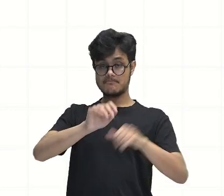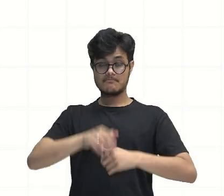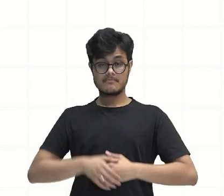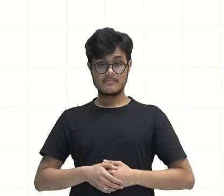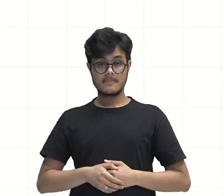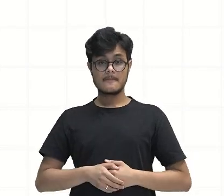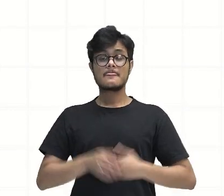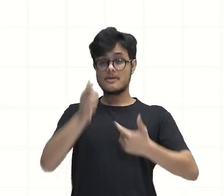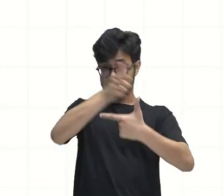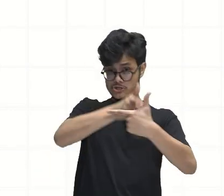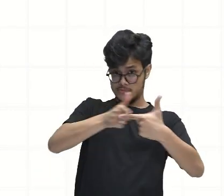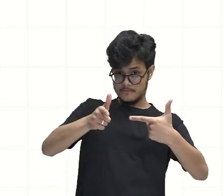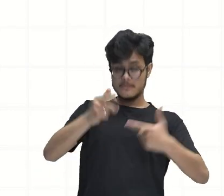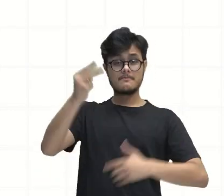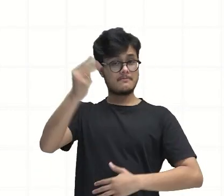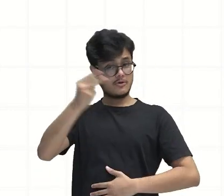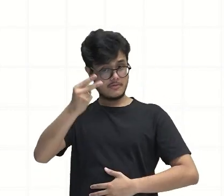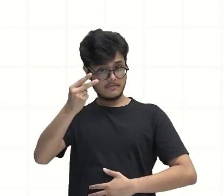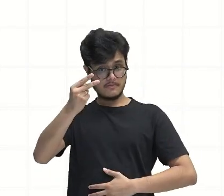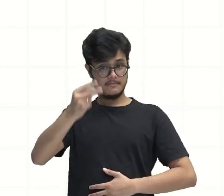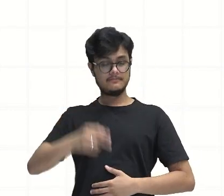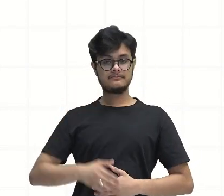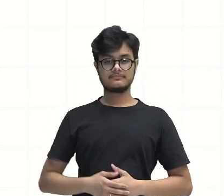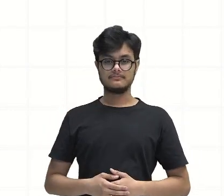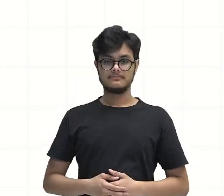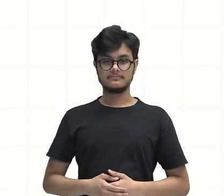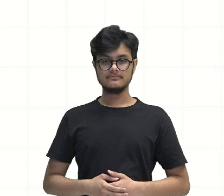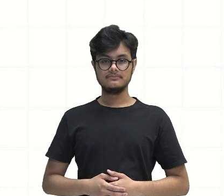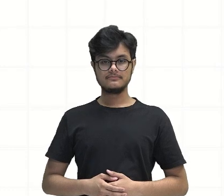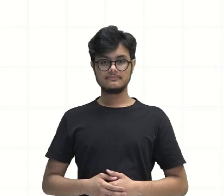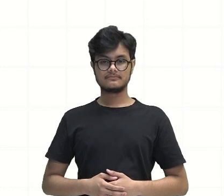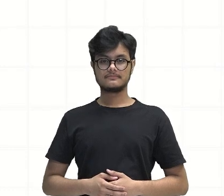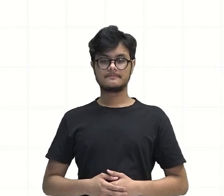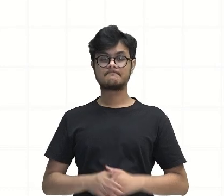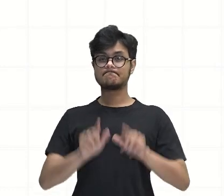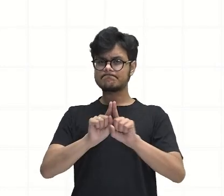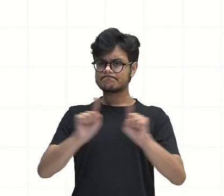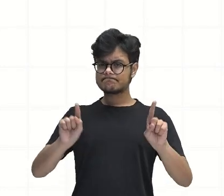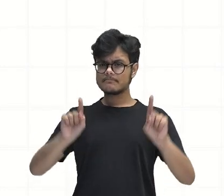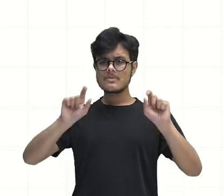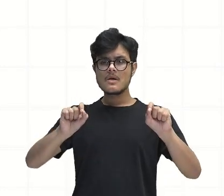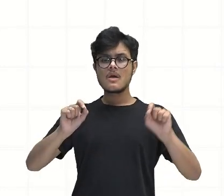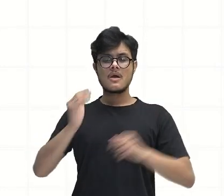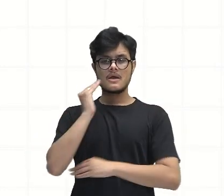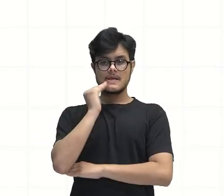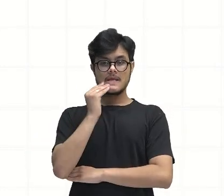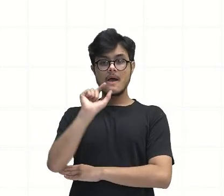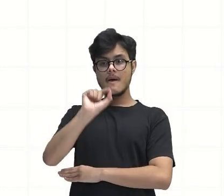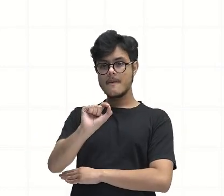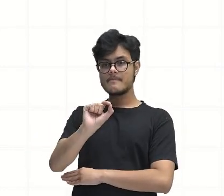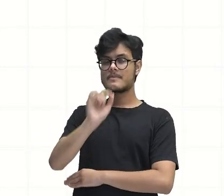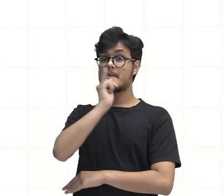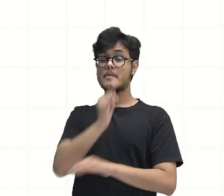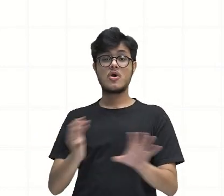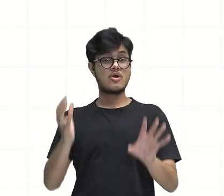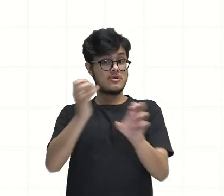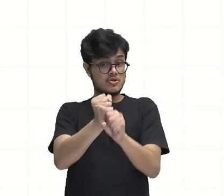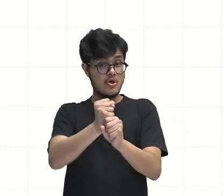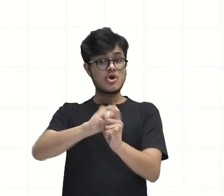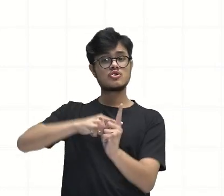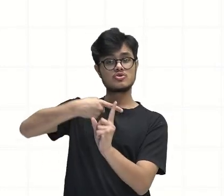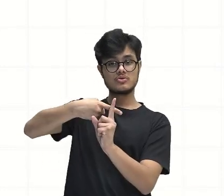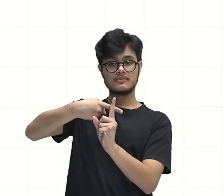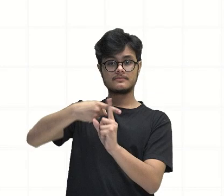do YB e dividir por 2. Mas é muito importante eu entender que essa soma ela é uma